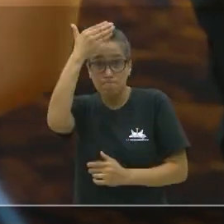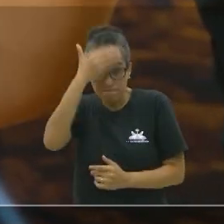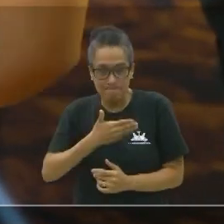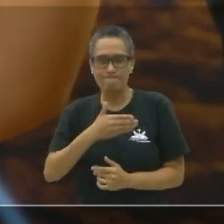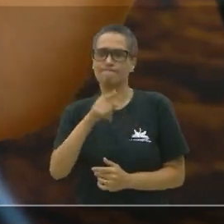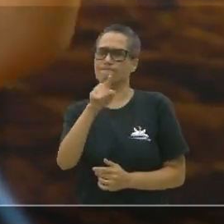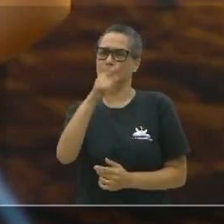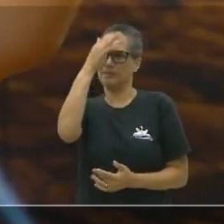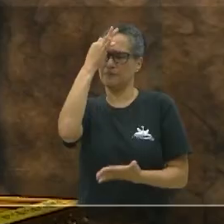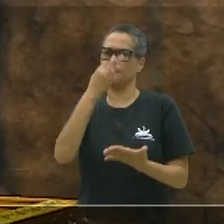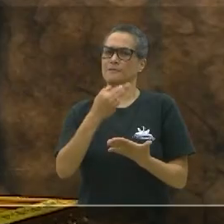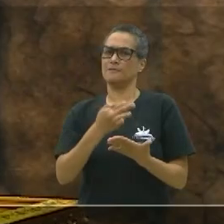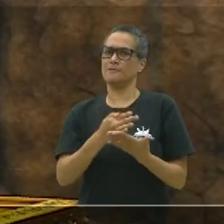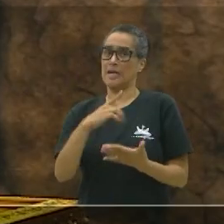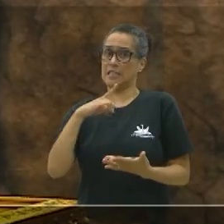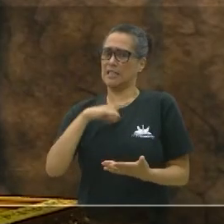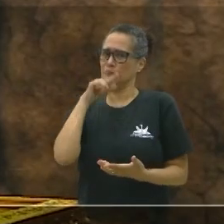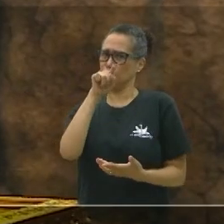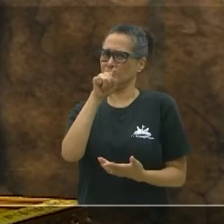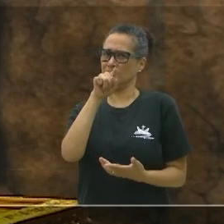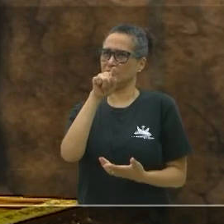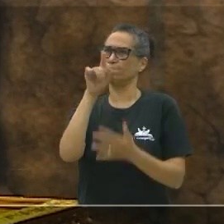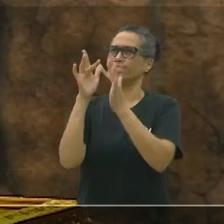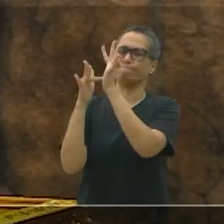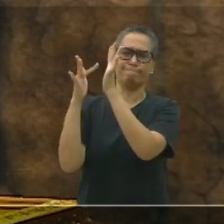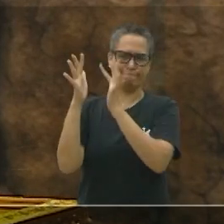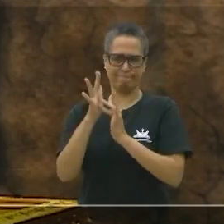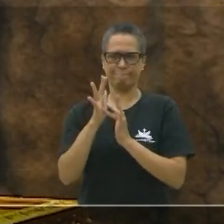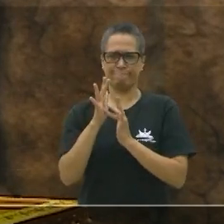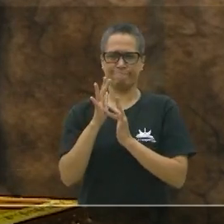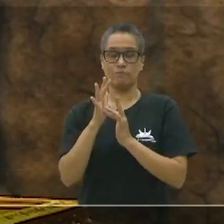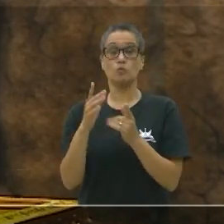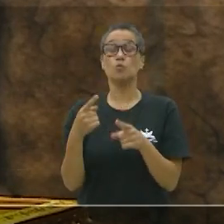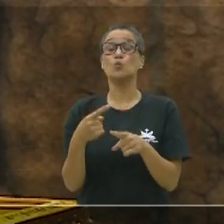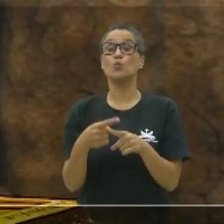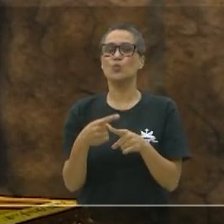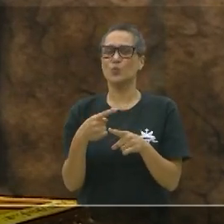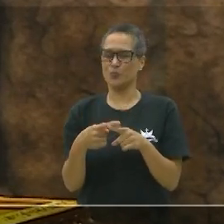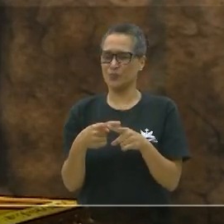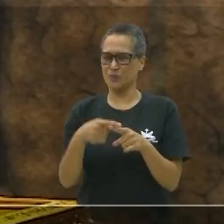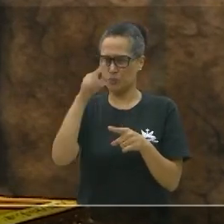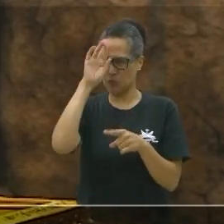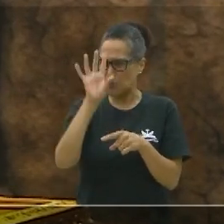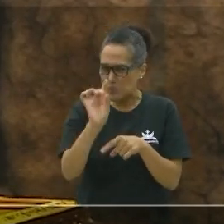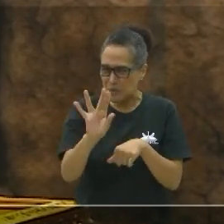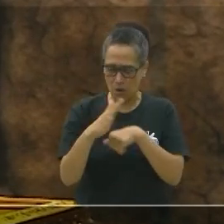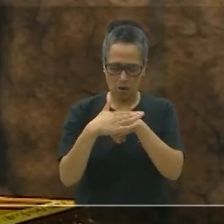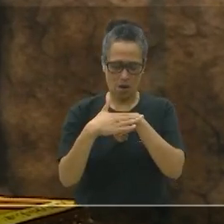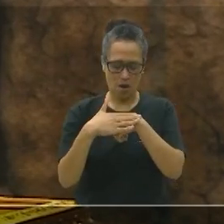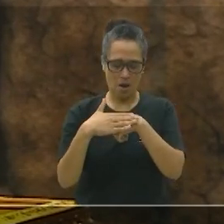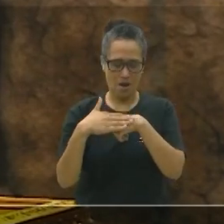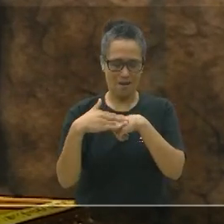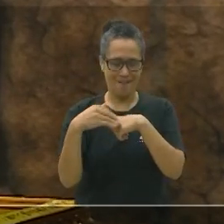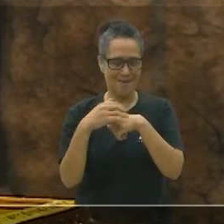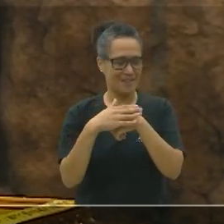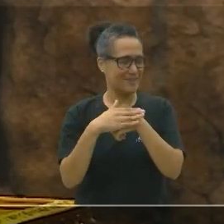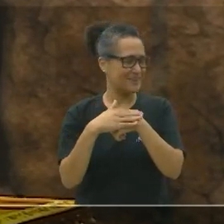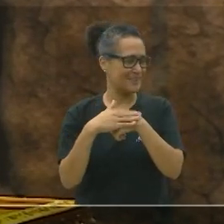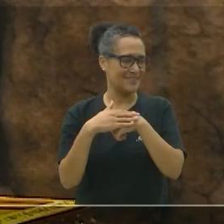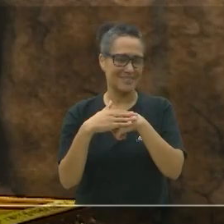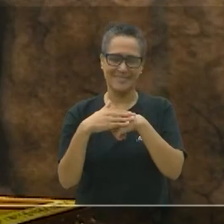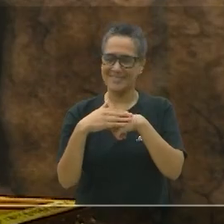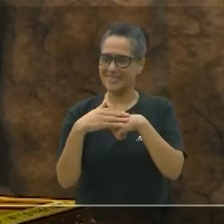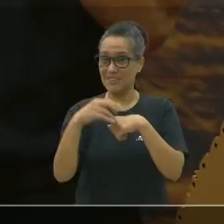que você tem nele. Porque o Senhor não só te consolou, mas o Senhor te atraiu